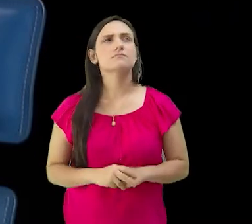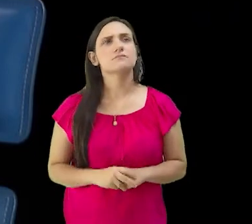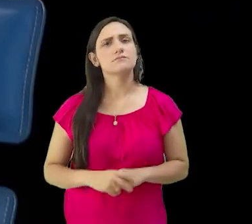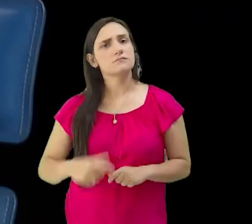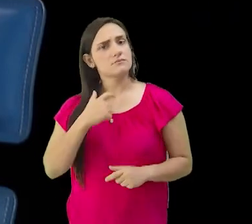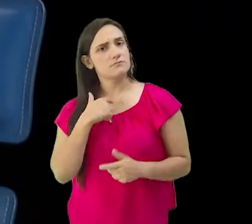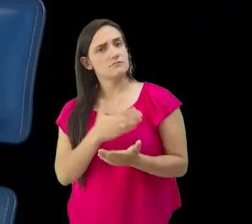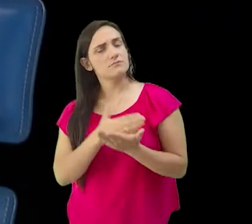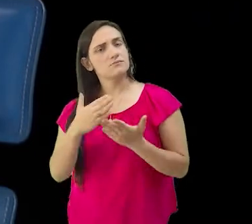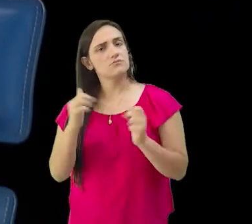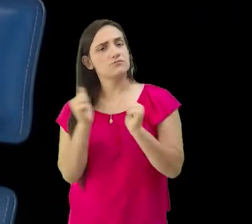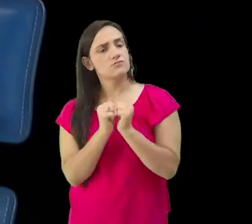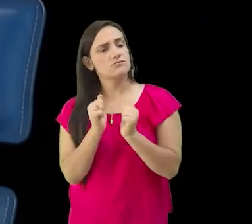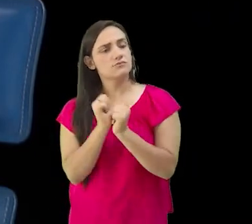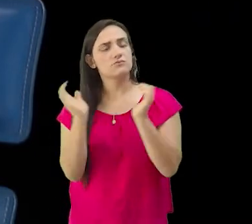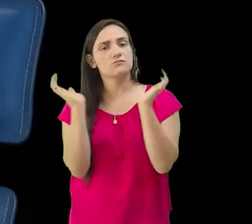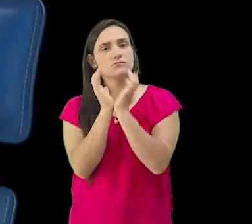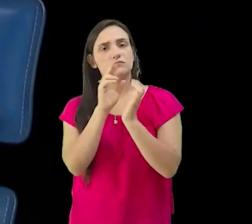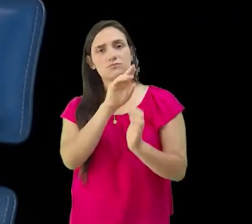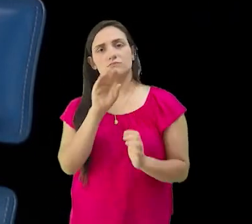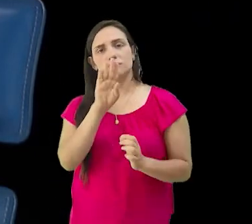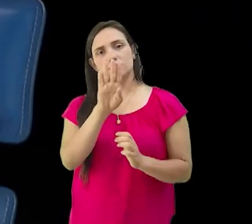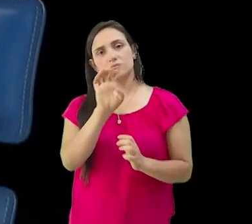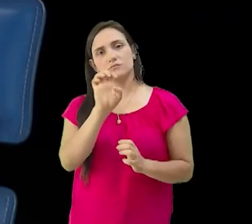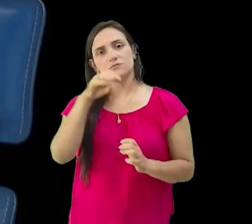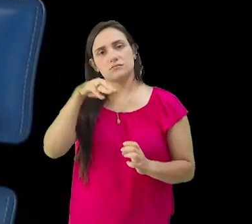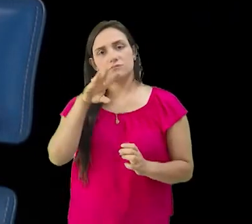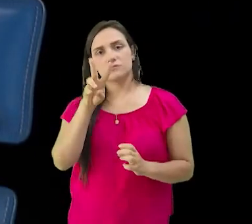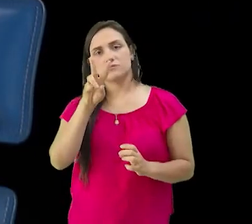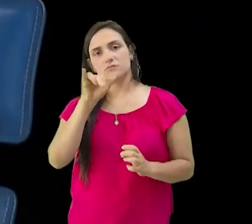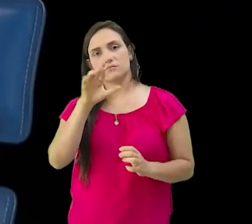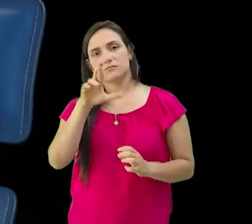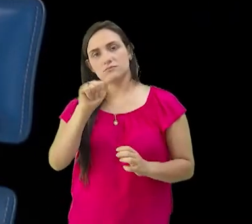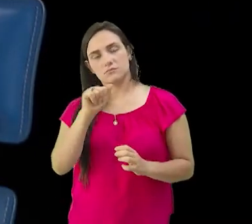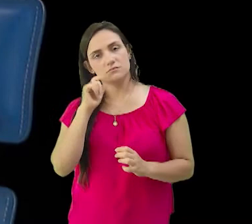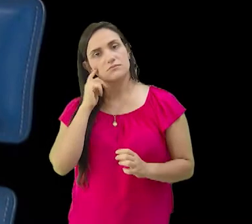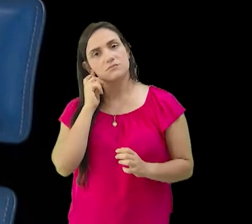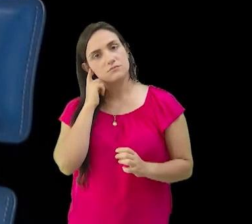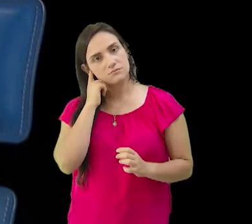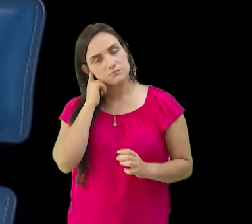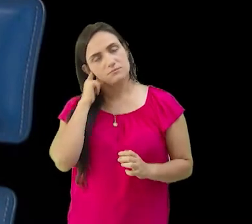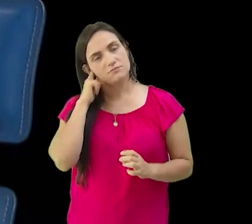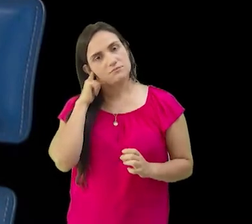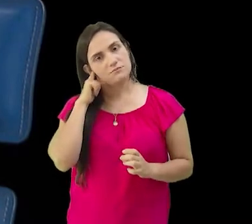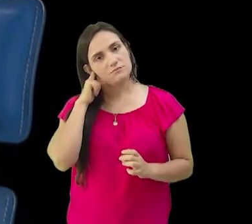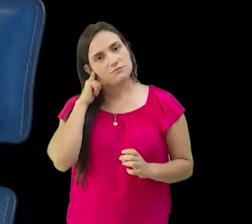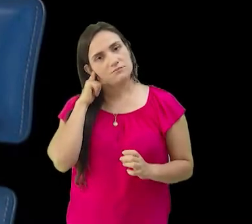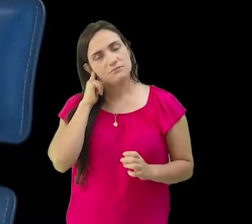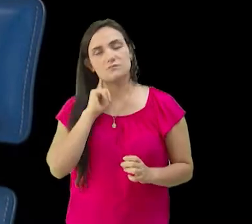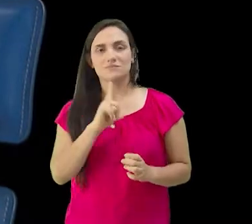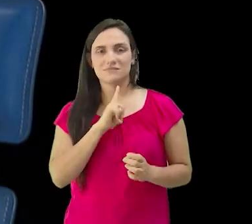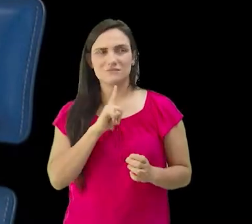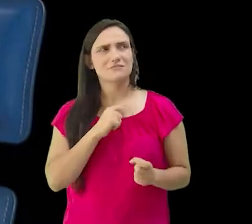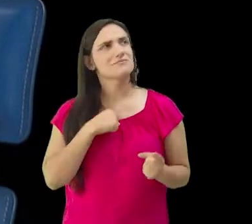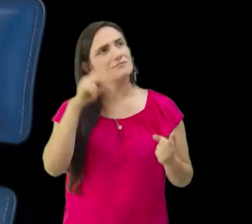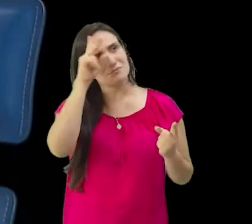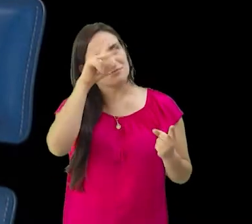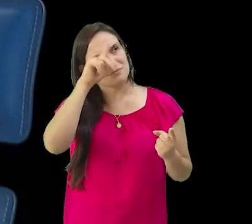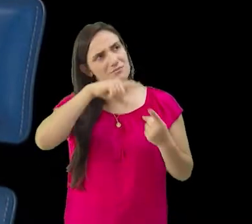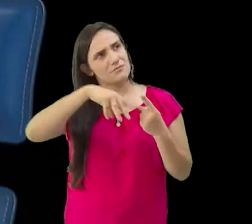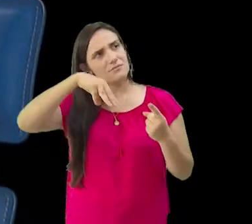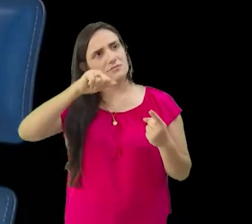eu comecei com um grupo chamado Bem Virar. Bem Virar. Né? Que tinha Toninho Porto, Puta,